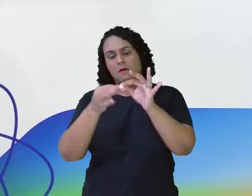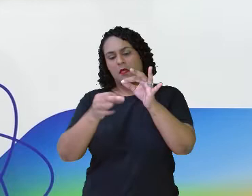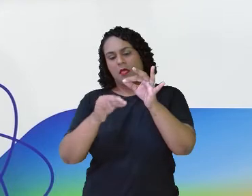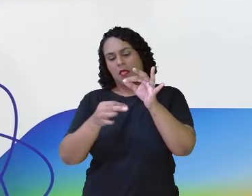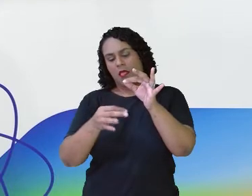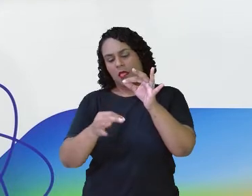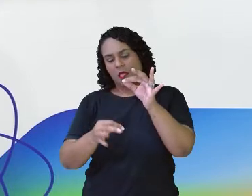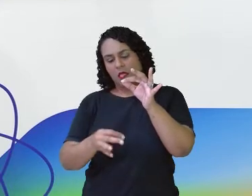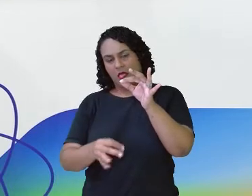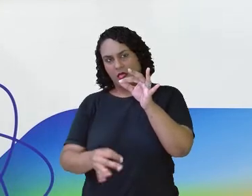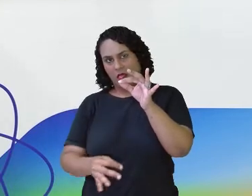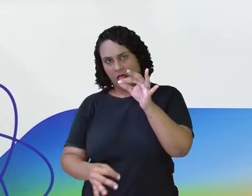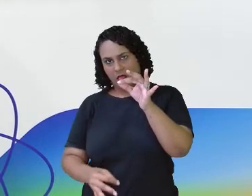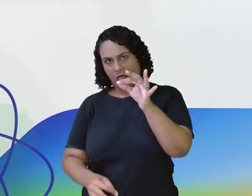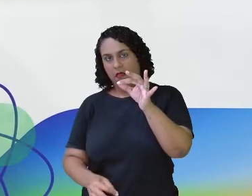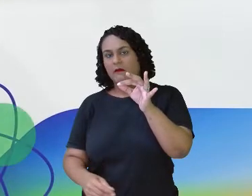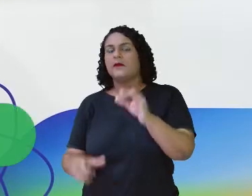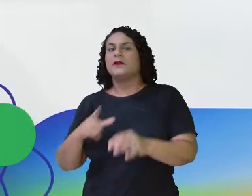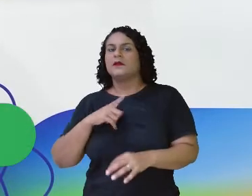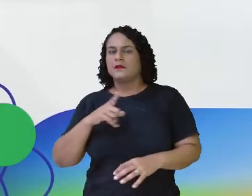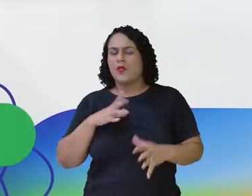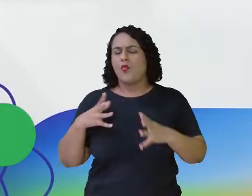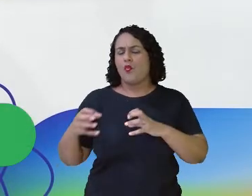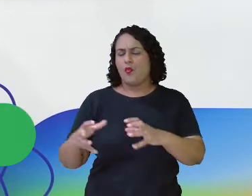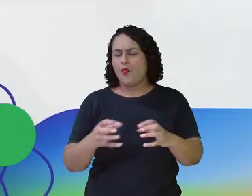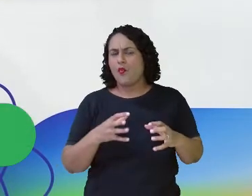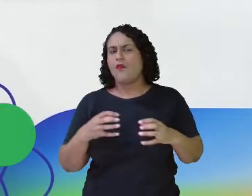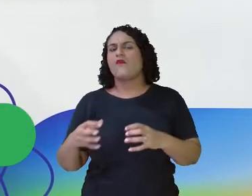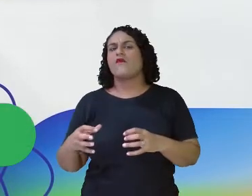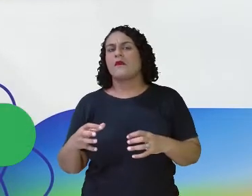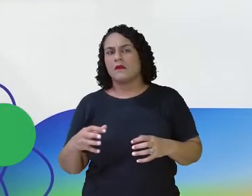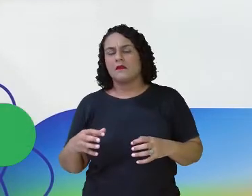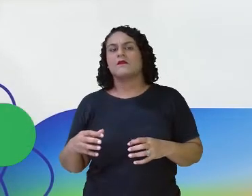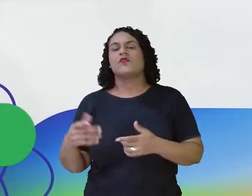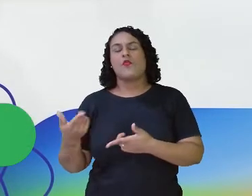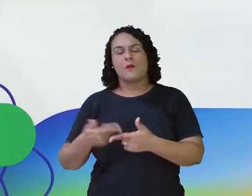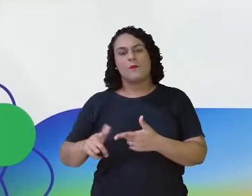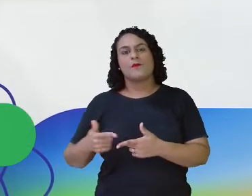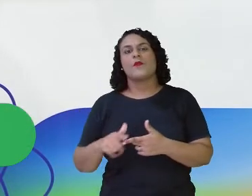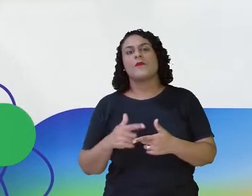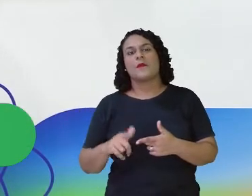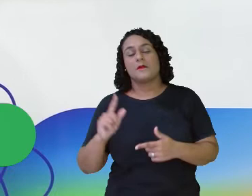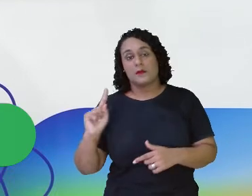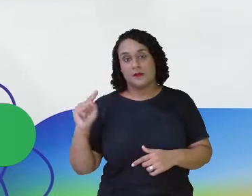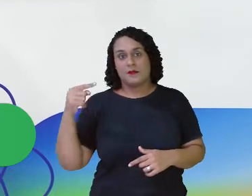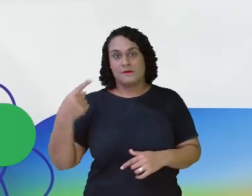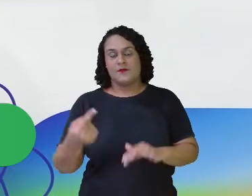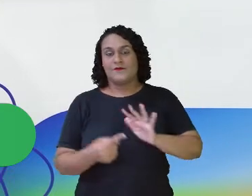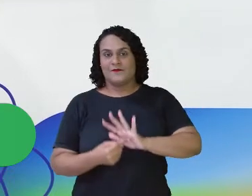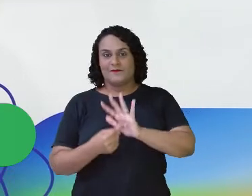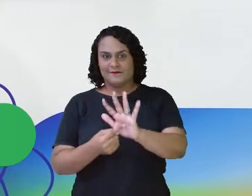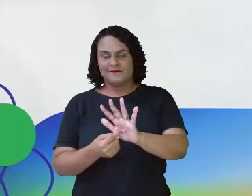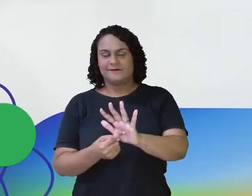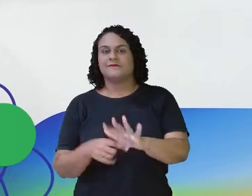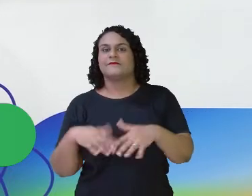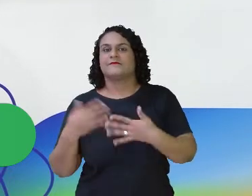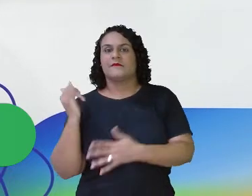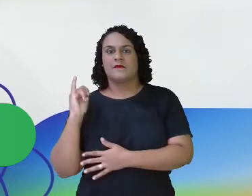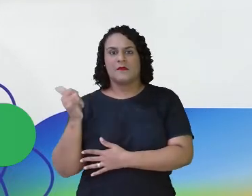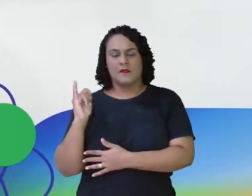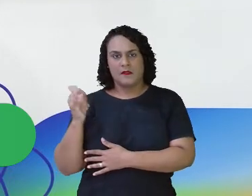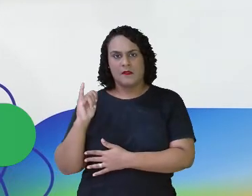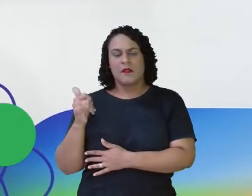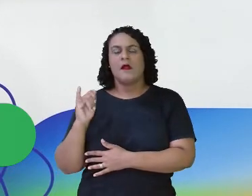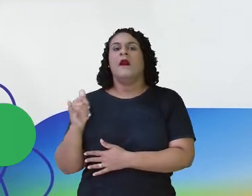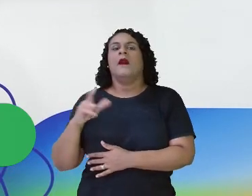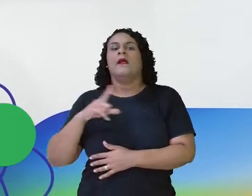ficará extensa. Então, tem ali um conflito gerador, que é o que vamos ver mais à frente um pouquinho. Então, o conto gira em torno